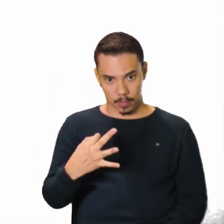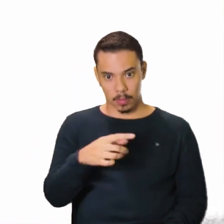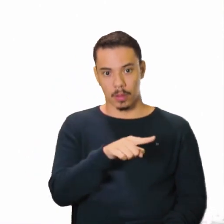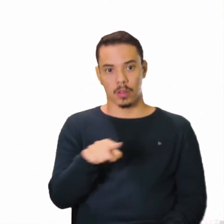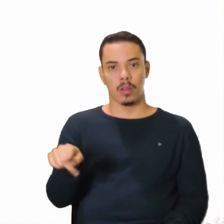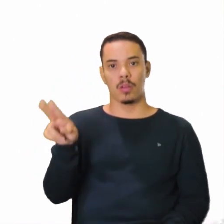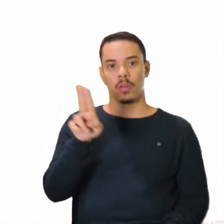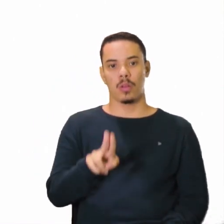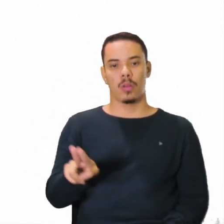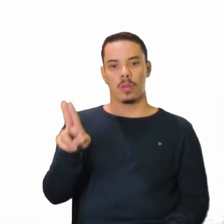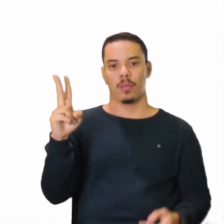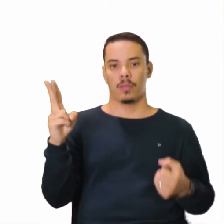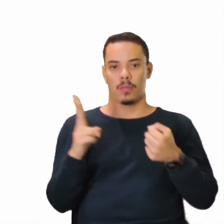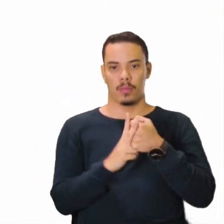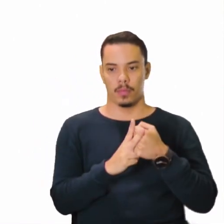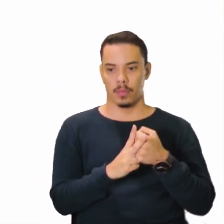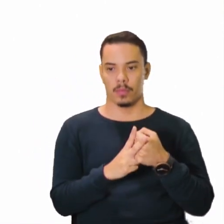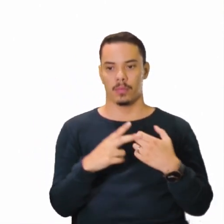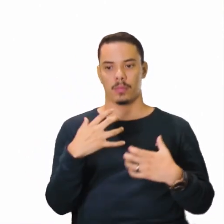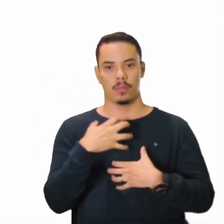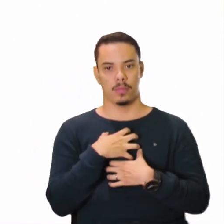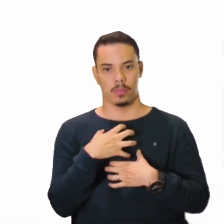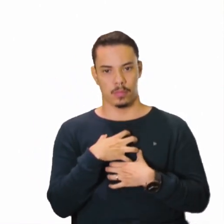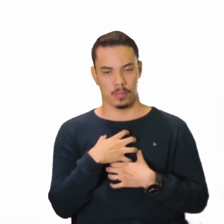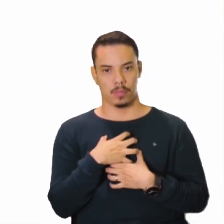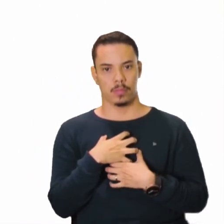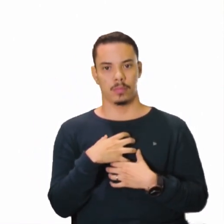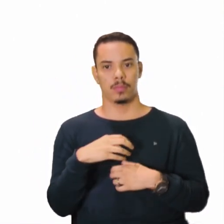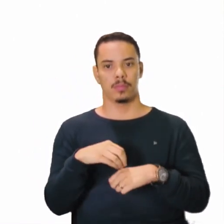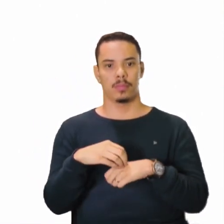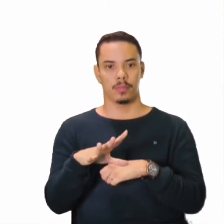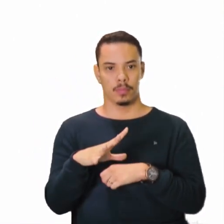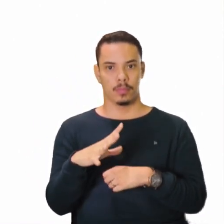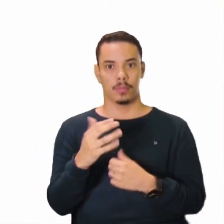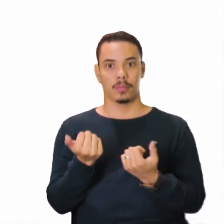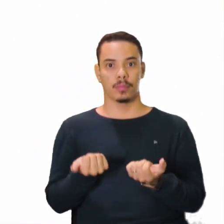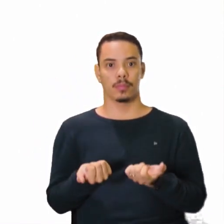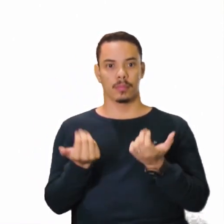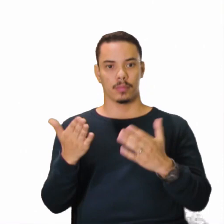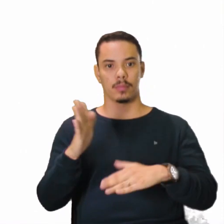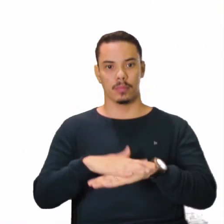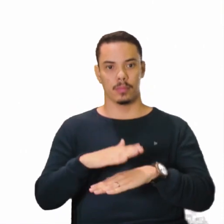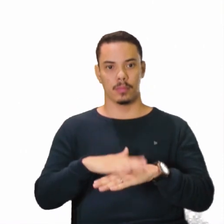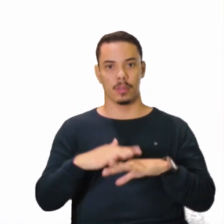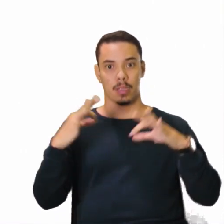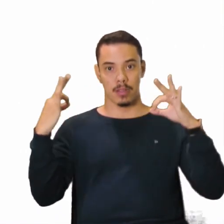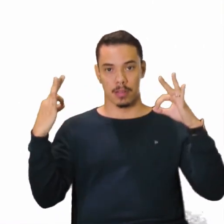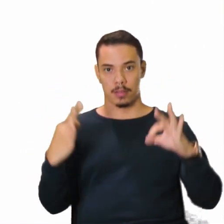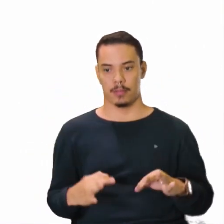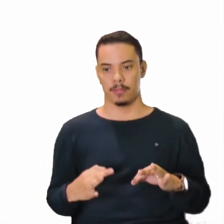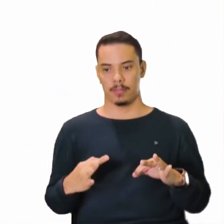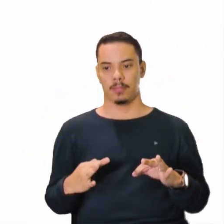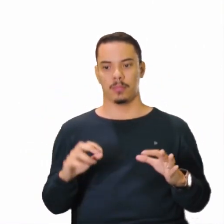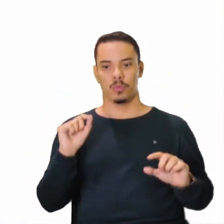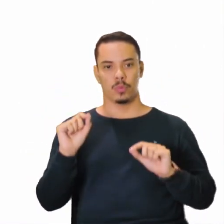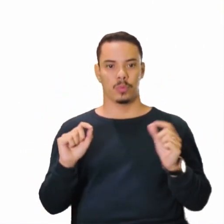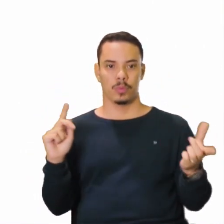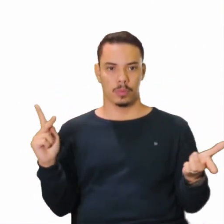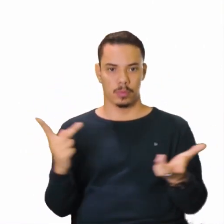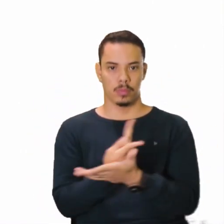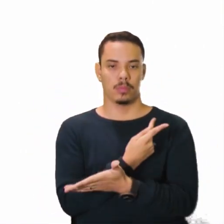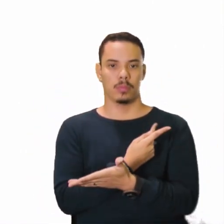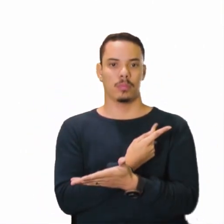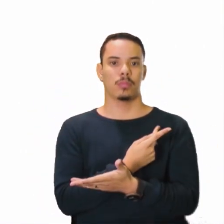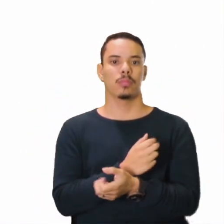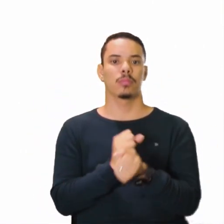você usar o verbo no modo indicativo, é aquele que indica a certeza do que aconteceu. E esse